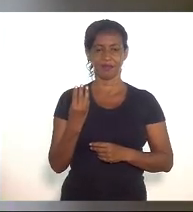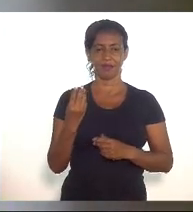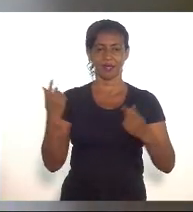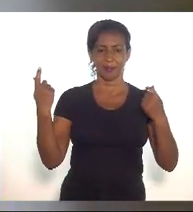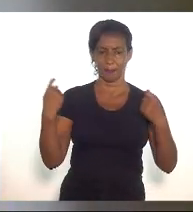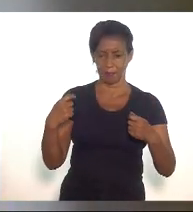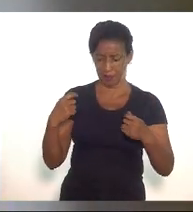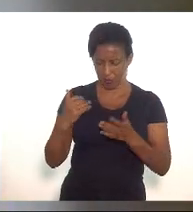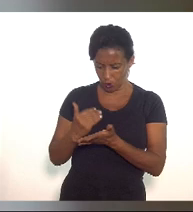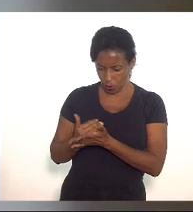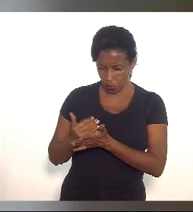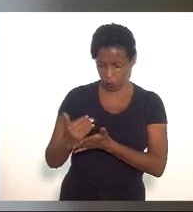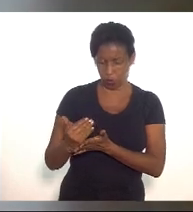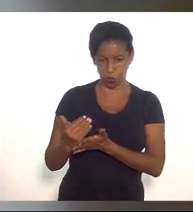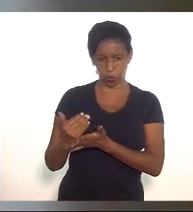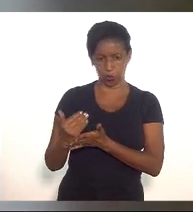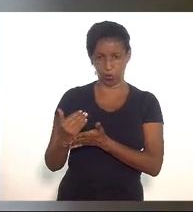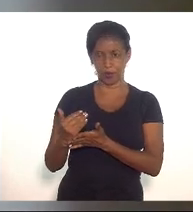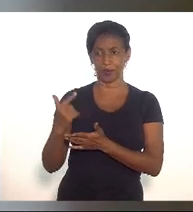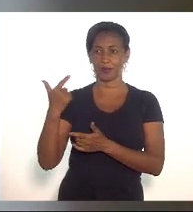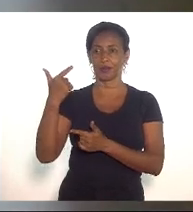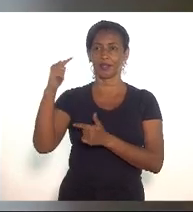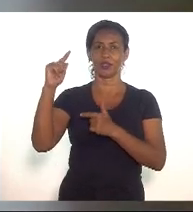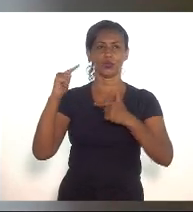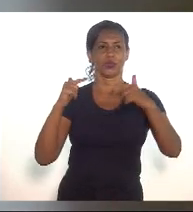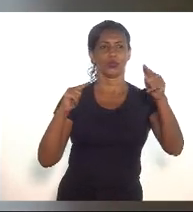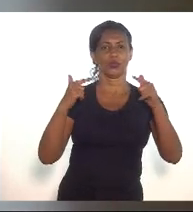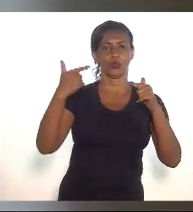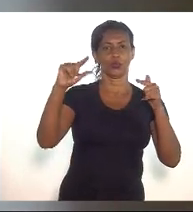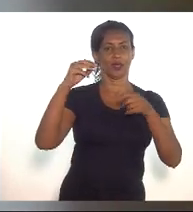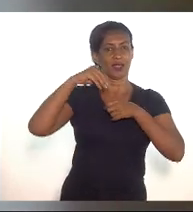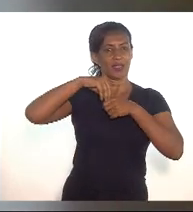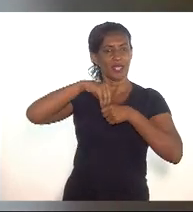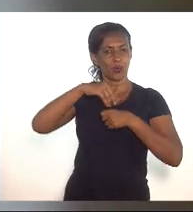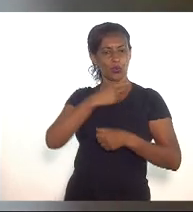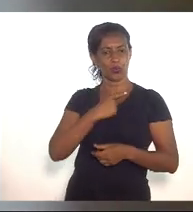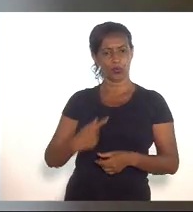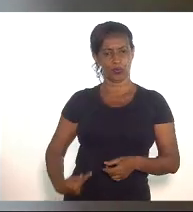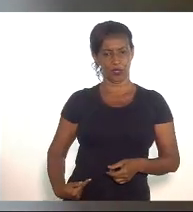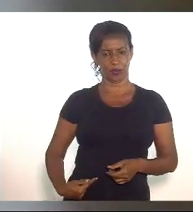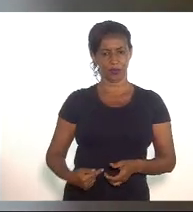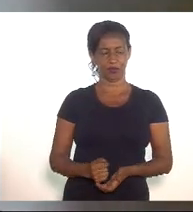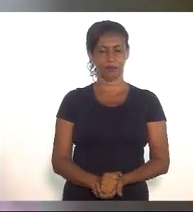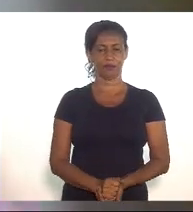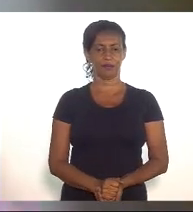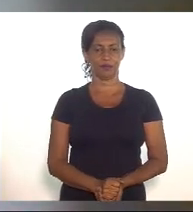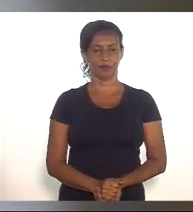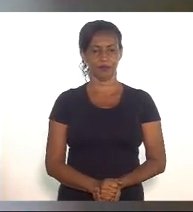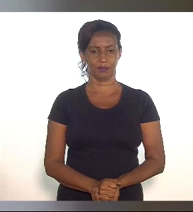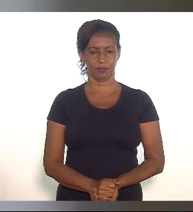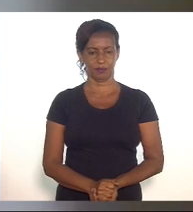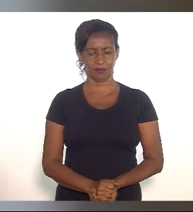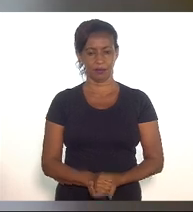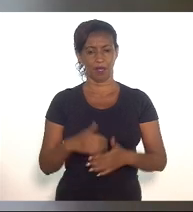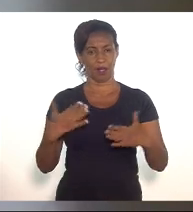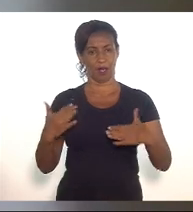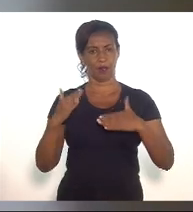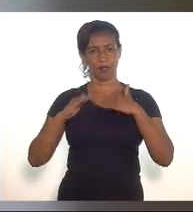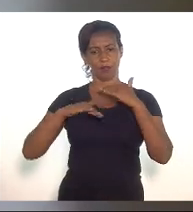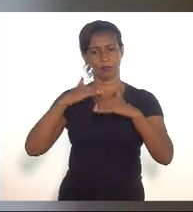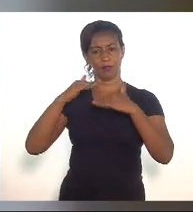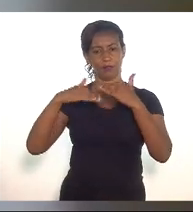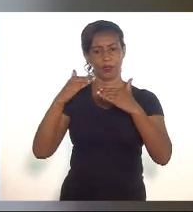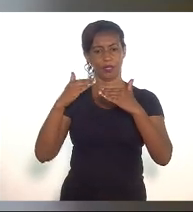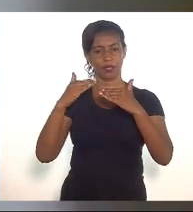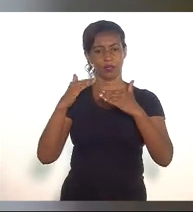o eixo articulador das outras interfaces dentro do governo. Claro, tipo desse processo, mas eu acho que